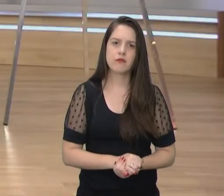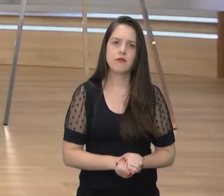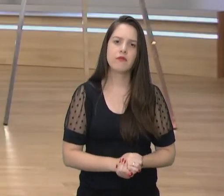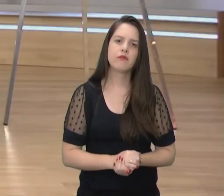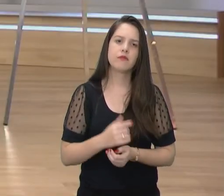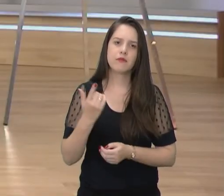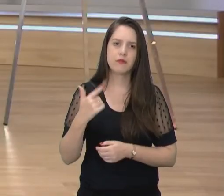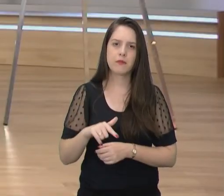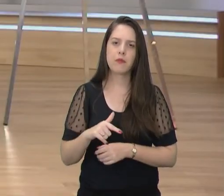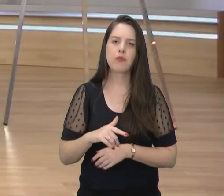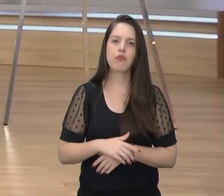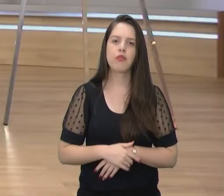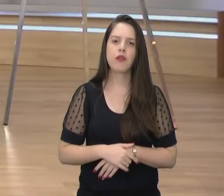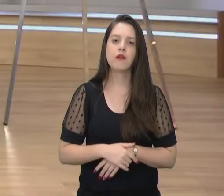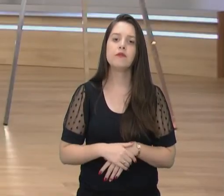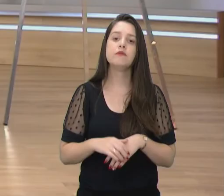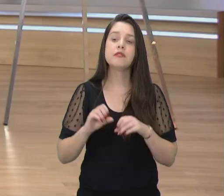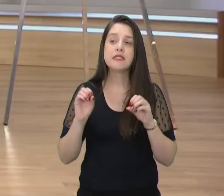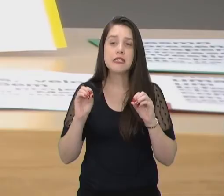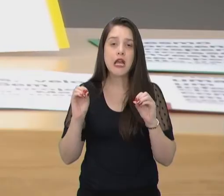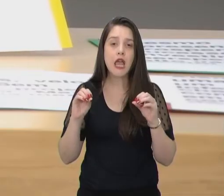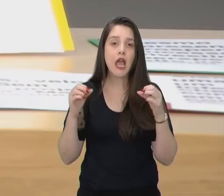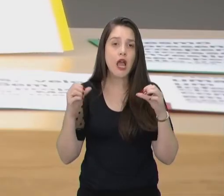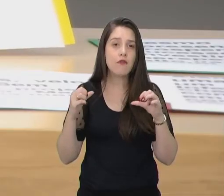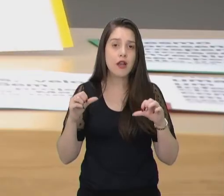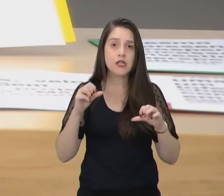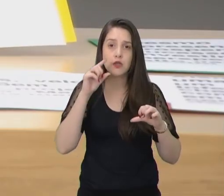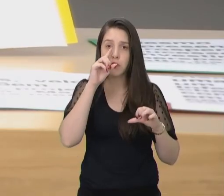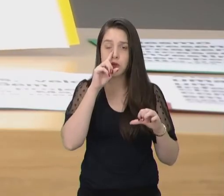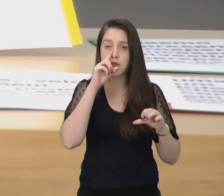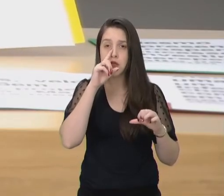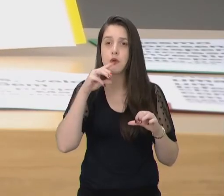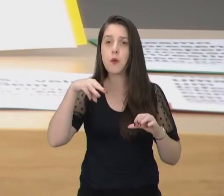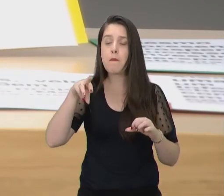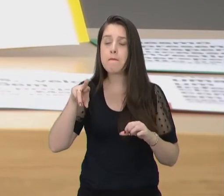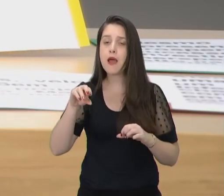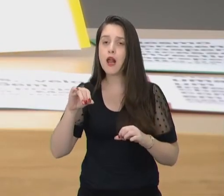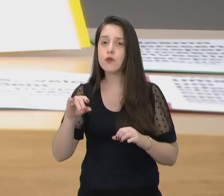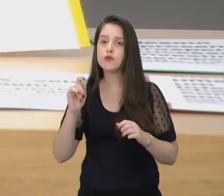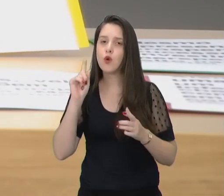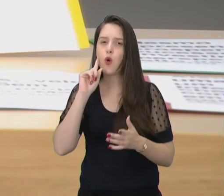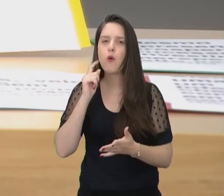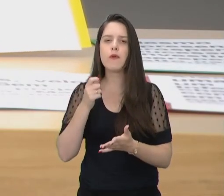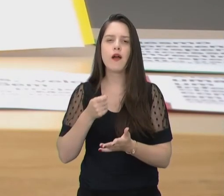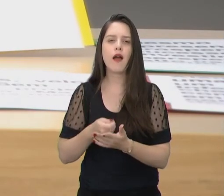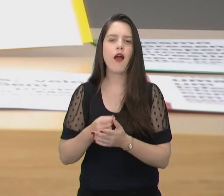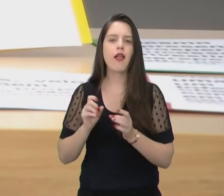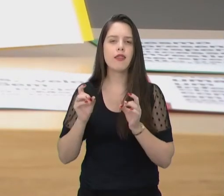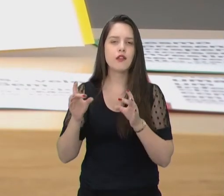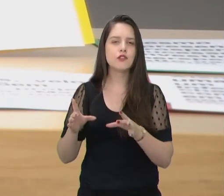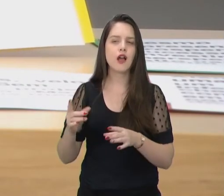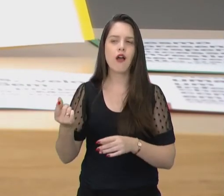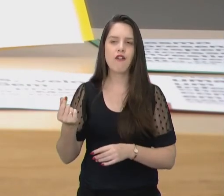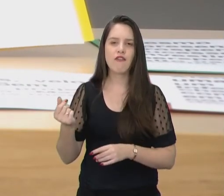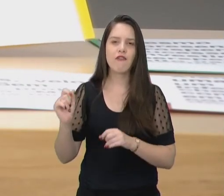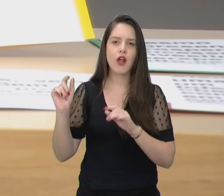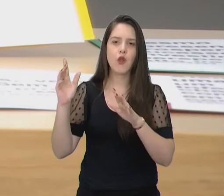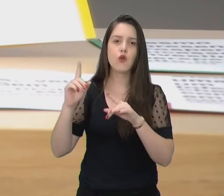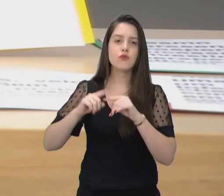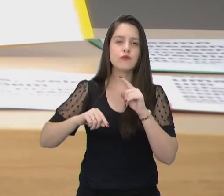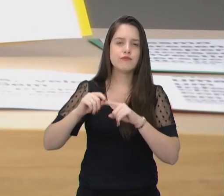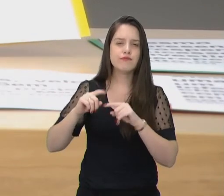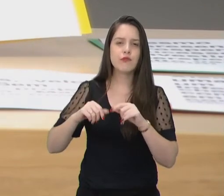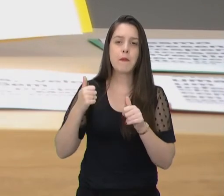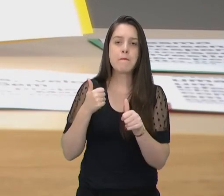lá. Sem avaliação dos riscos, Marcos optou por deixar o valor de venda dos seus produtos